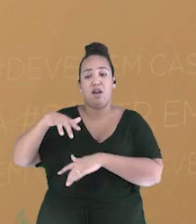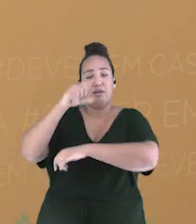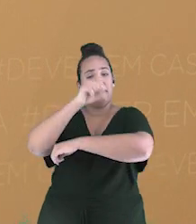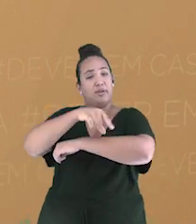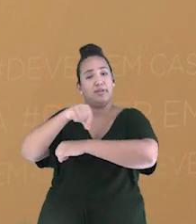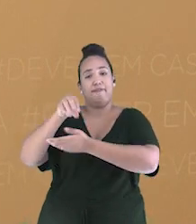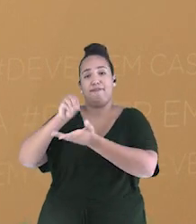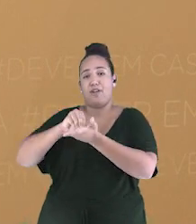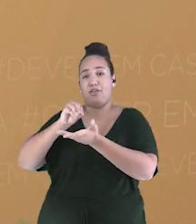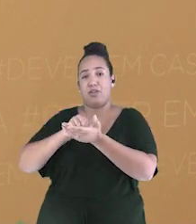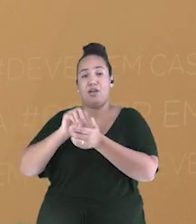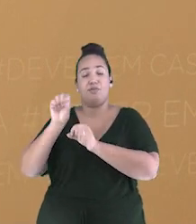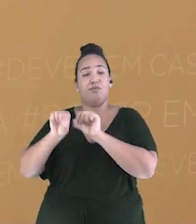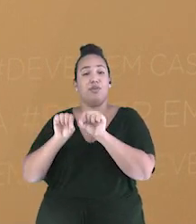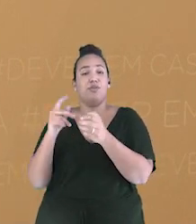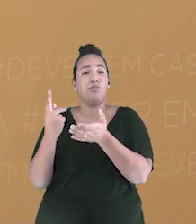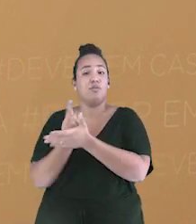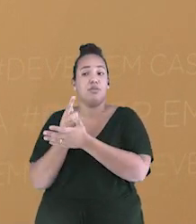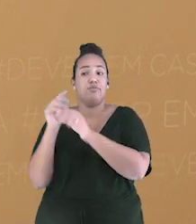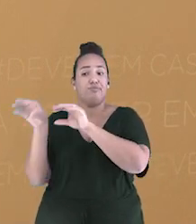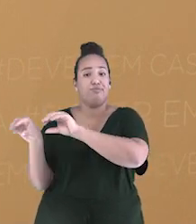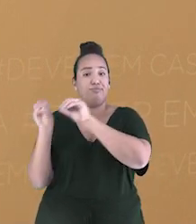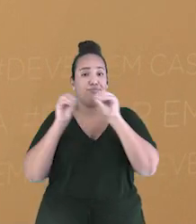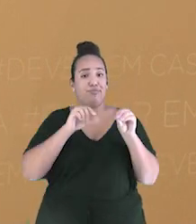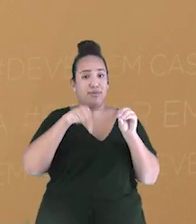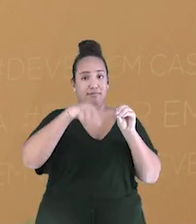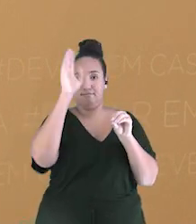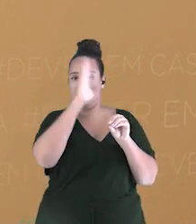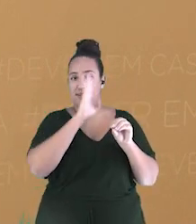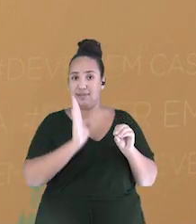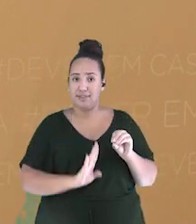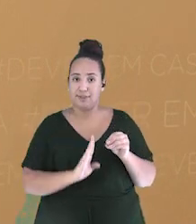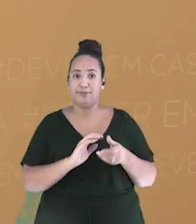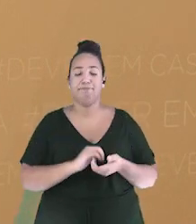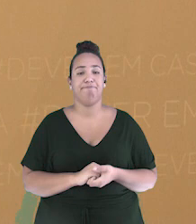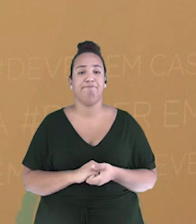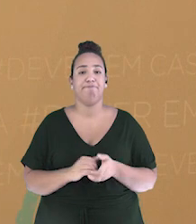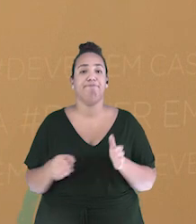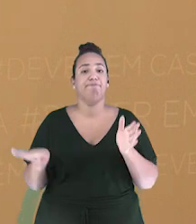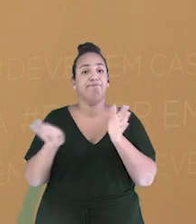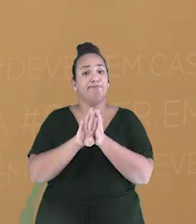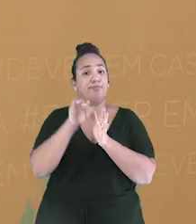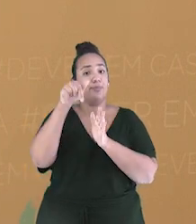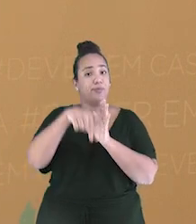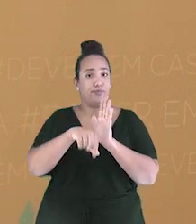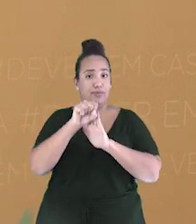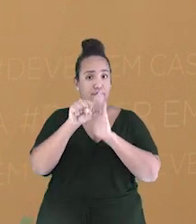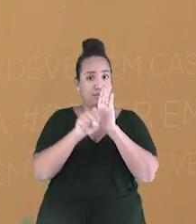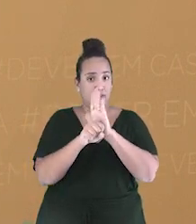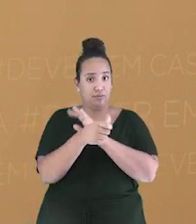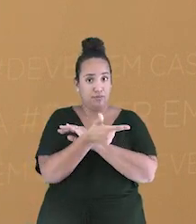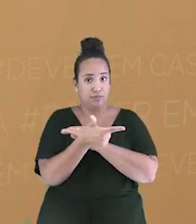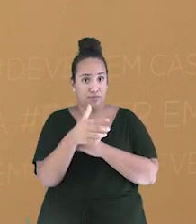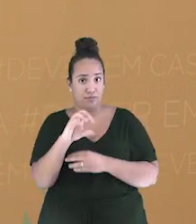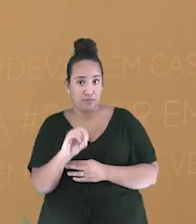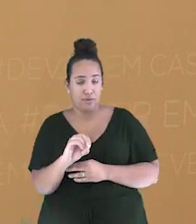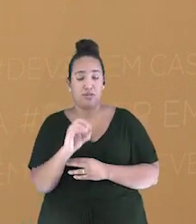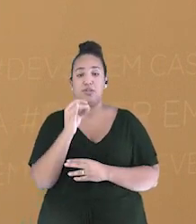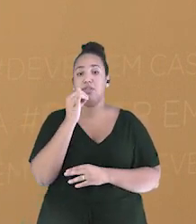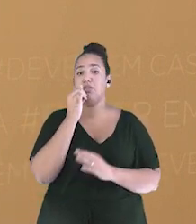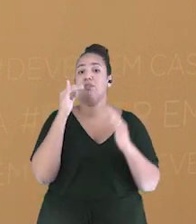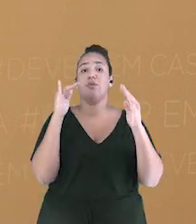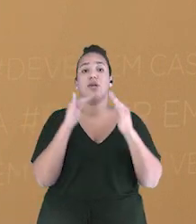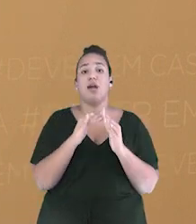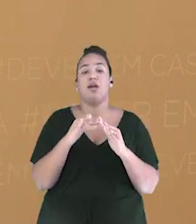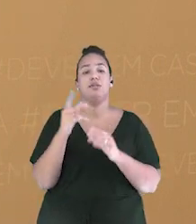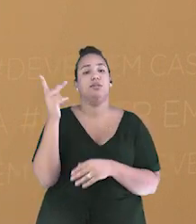alguns dos motivos para os árabes terem vindo para o Brasil. Eles começaram a chegar no século XX e se fixaram em cidades como